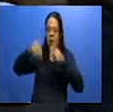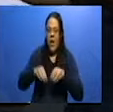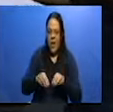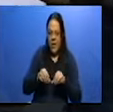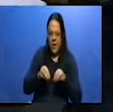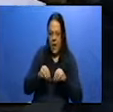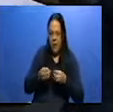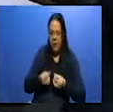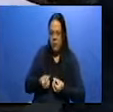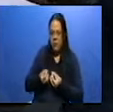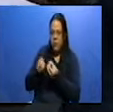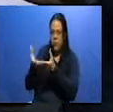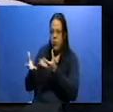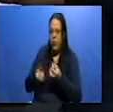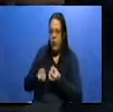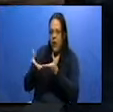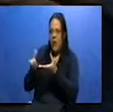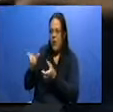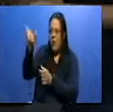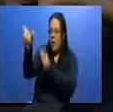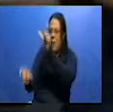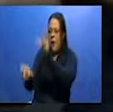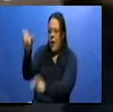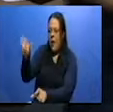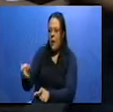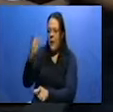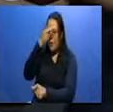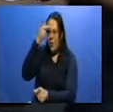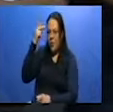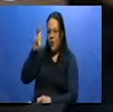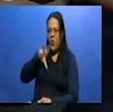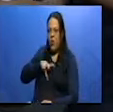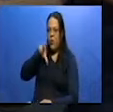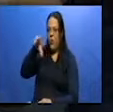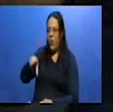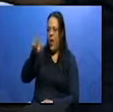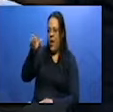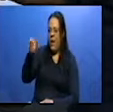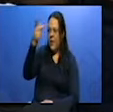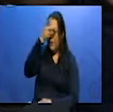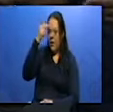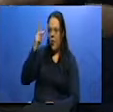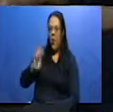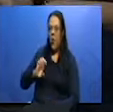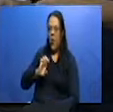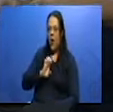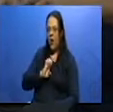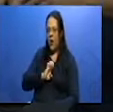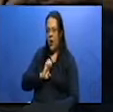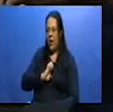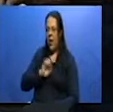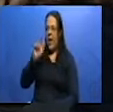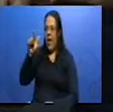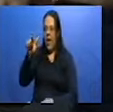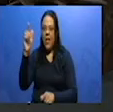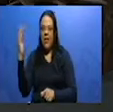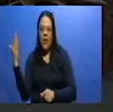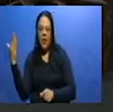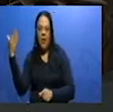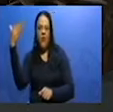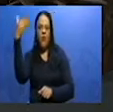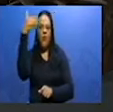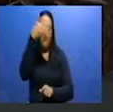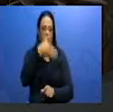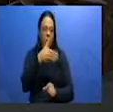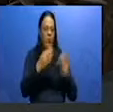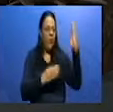às pessoas lá em Portugal que tinham alguma condição financeira de vir. Eles tinham que tirar dinheiro do